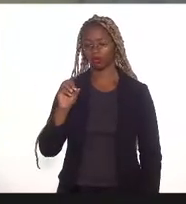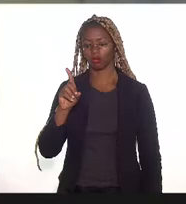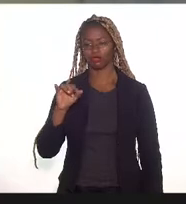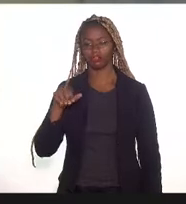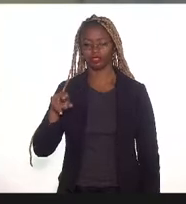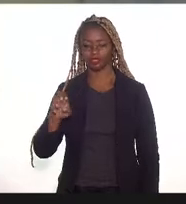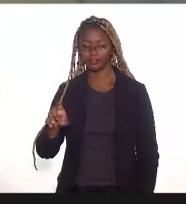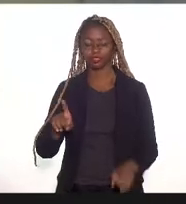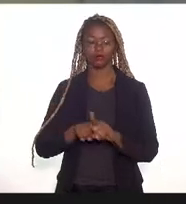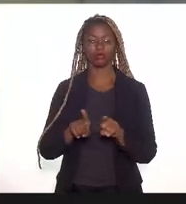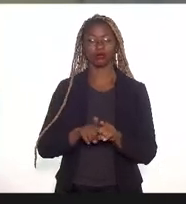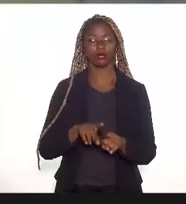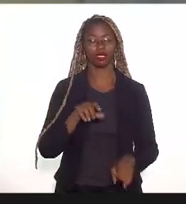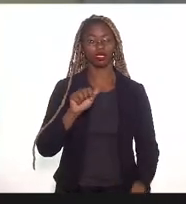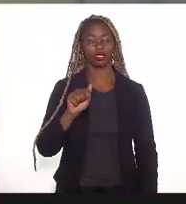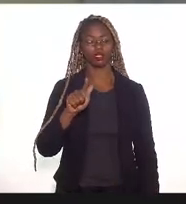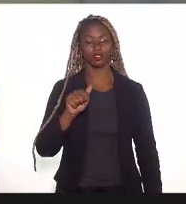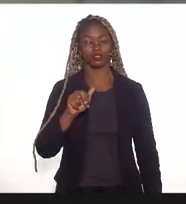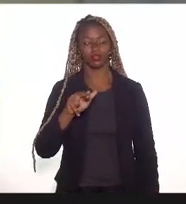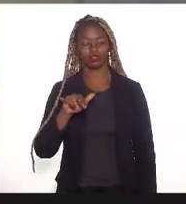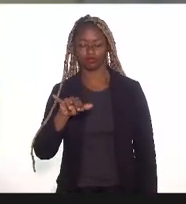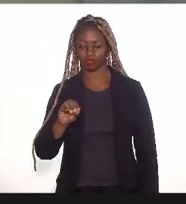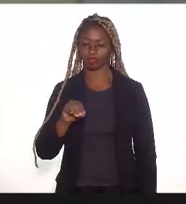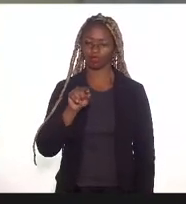Doutor Leonardo,